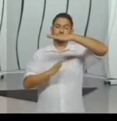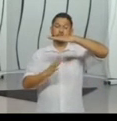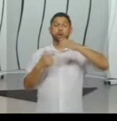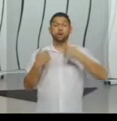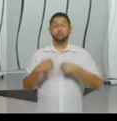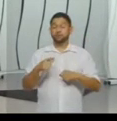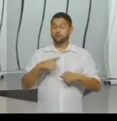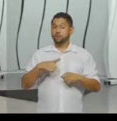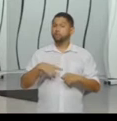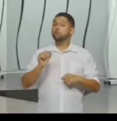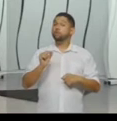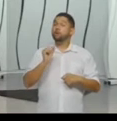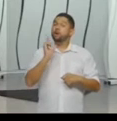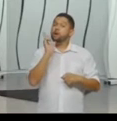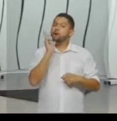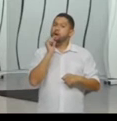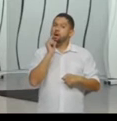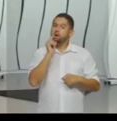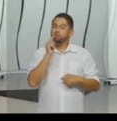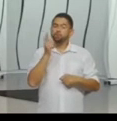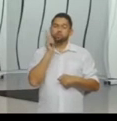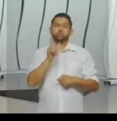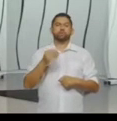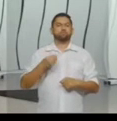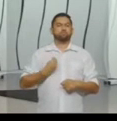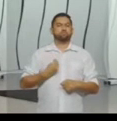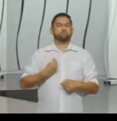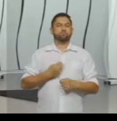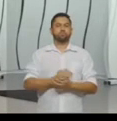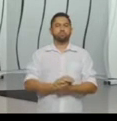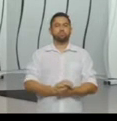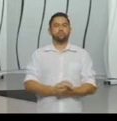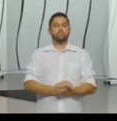ambiente úmido o suficiente para elas sobreviver ali.